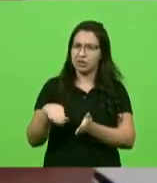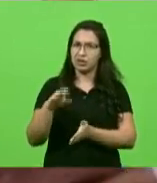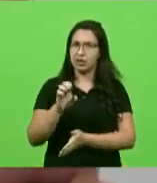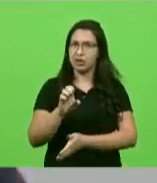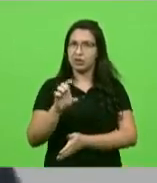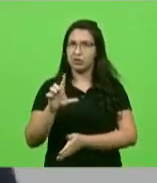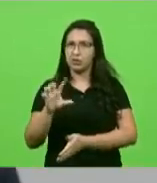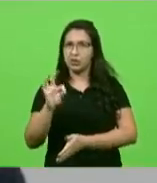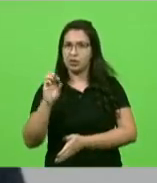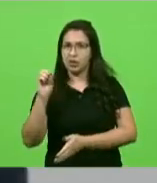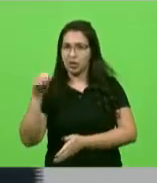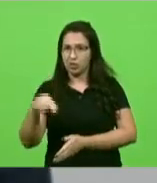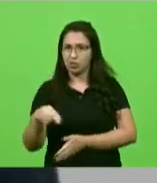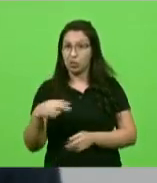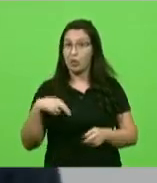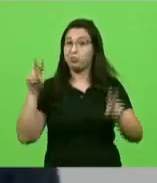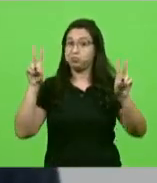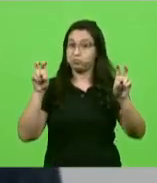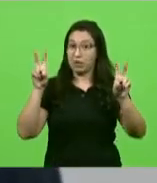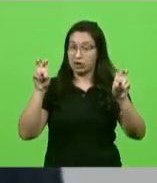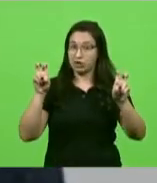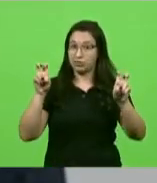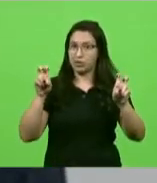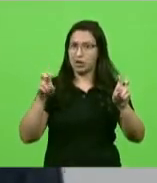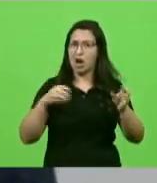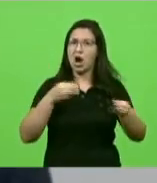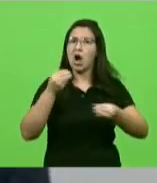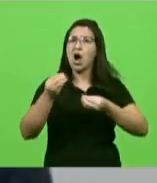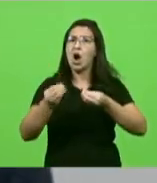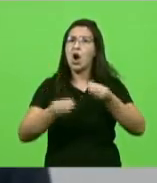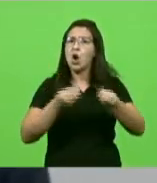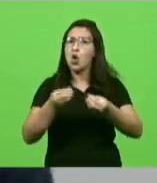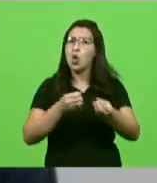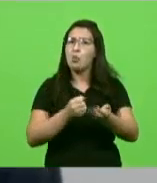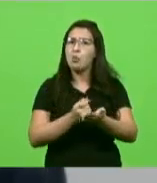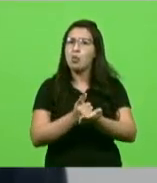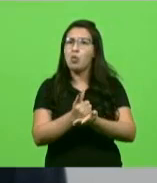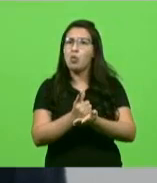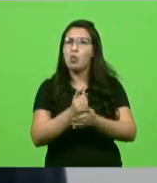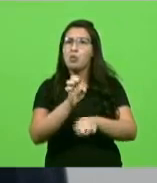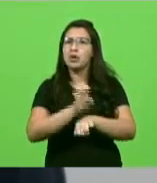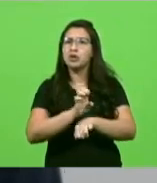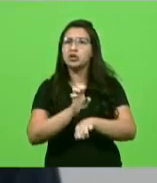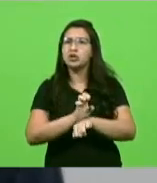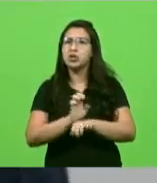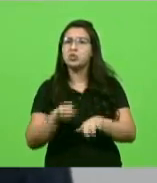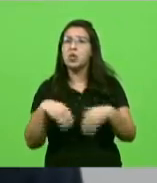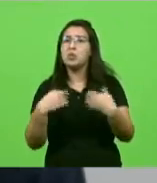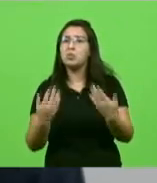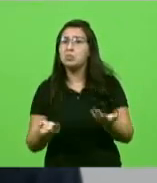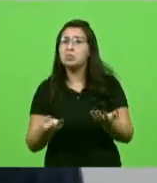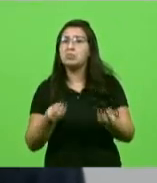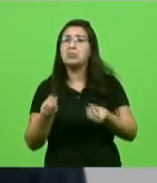eu acho, em que pé estavam as compras estadual? Fecho-as.